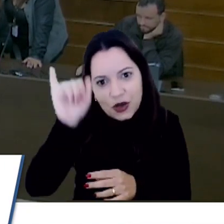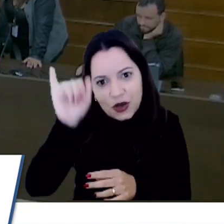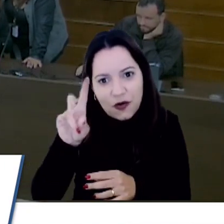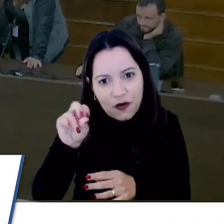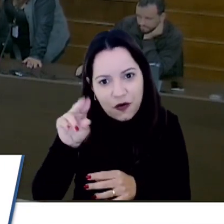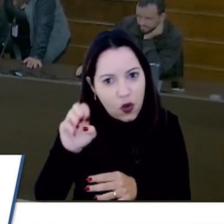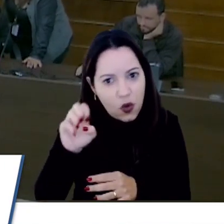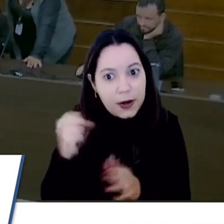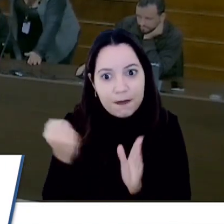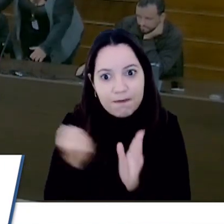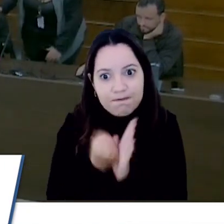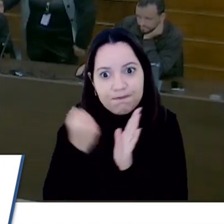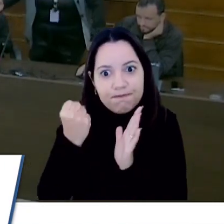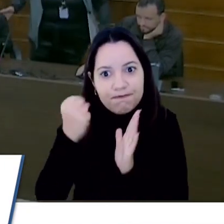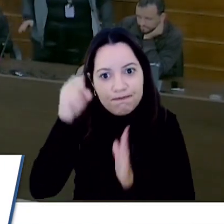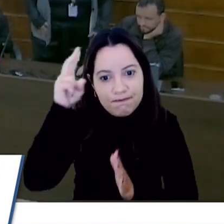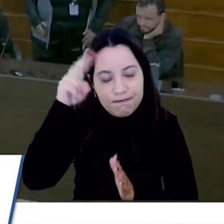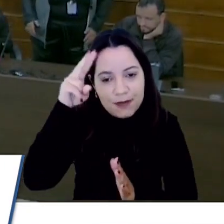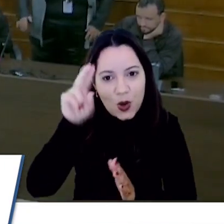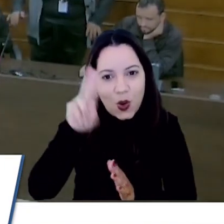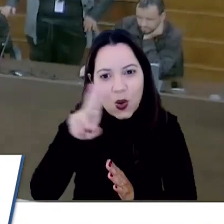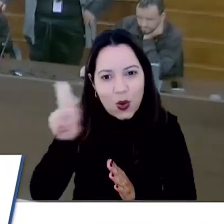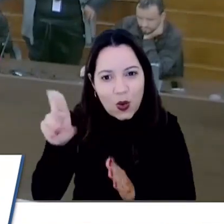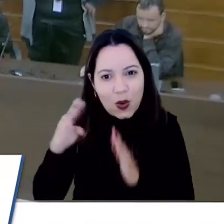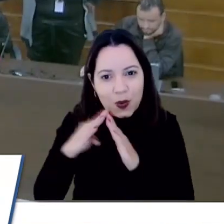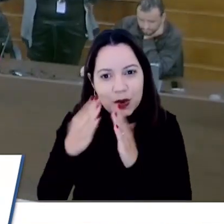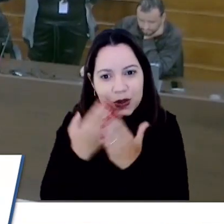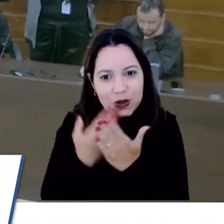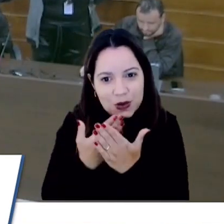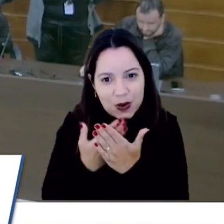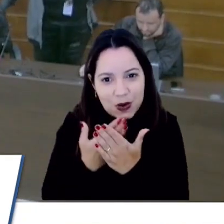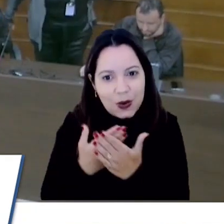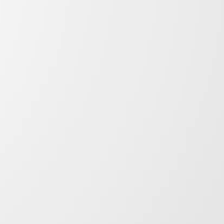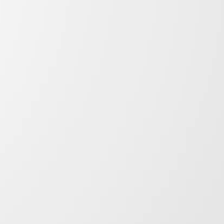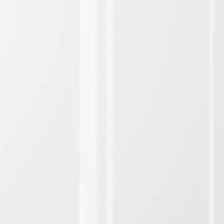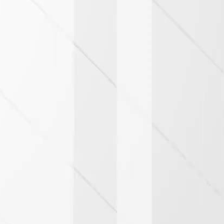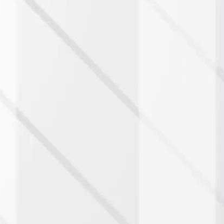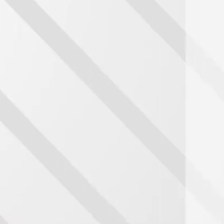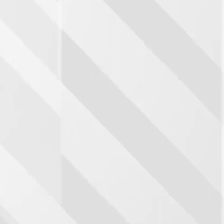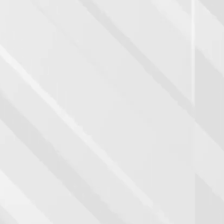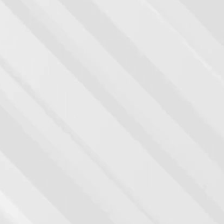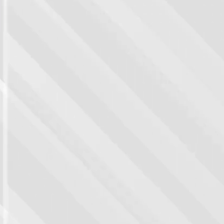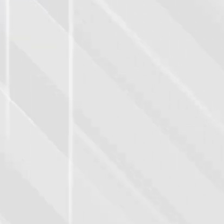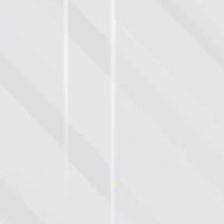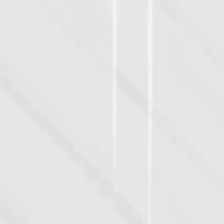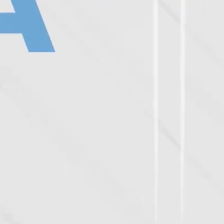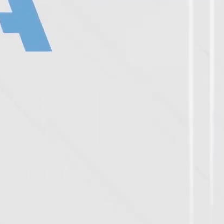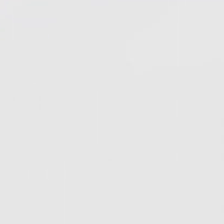nessa creche. Então, meus parabéns a toda a família. Nosso muito obrigado, a dona Ivone.